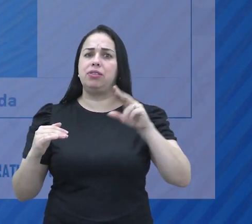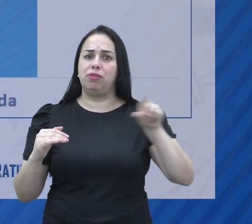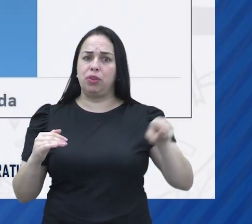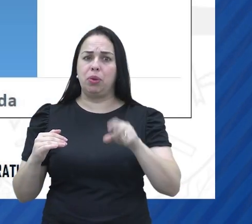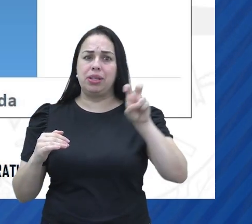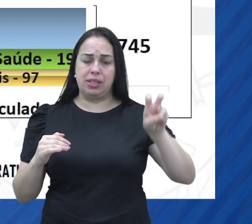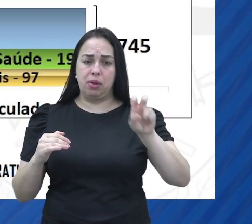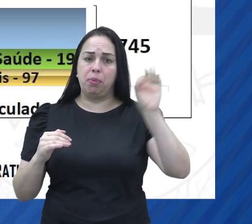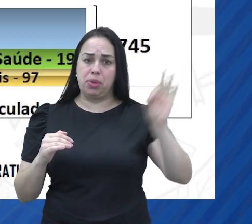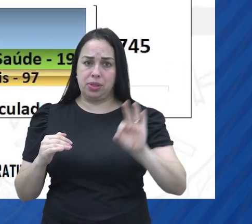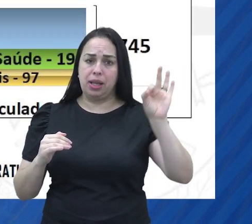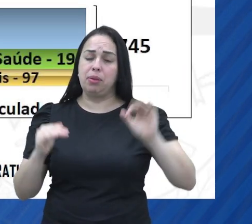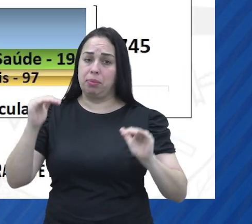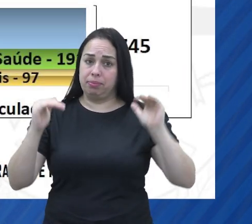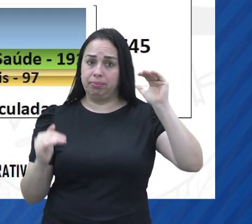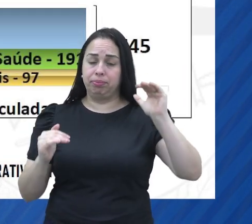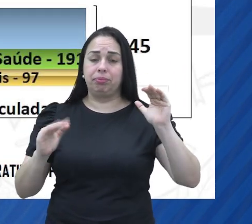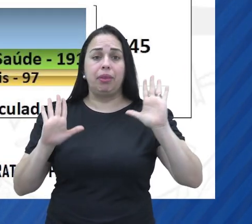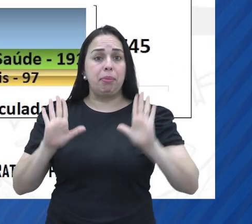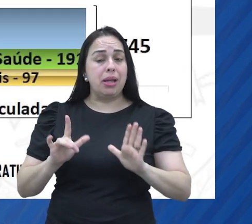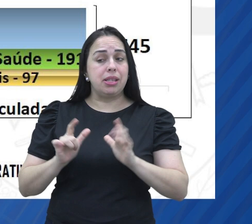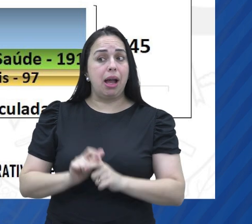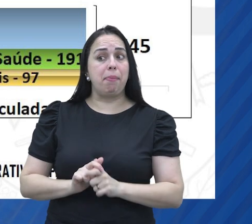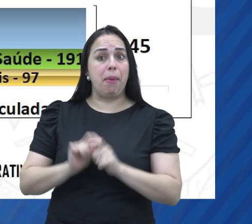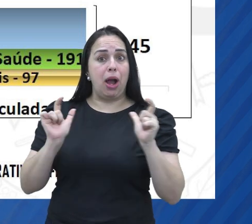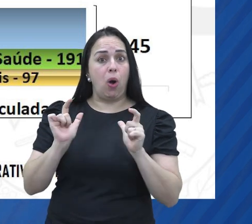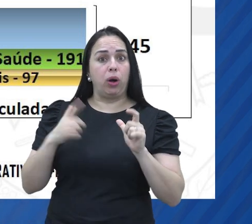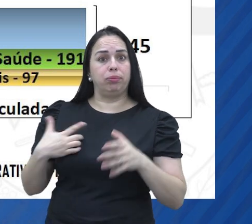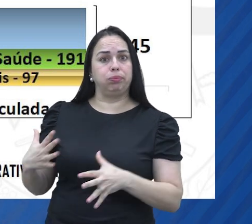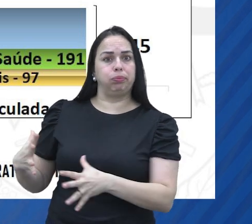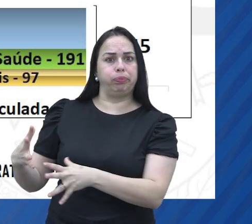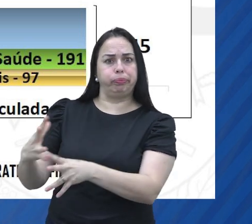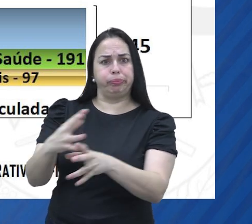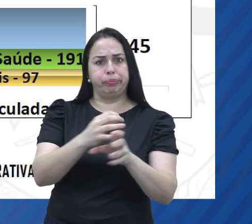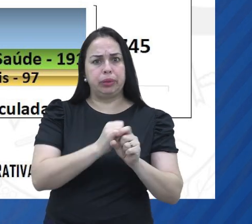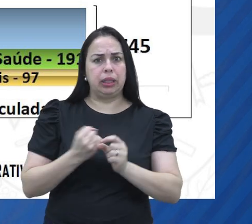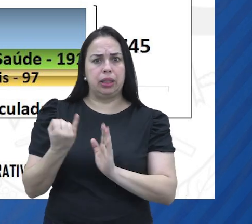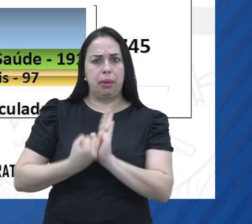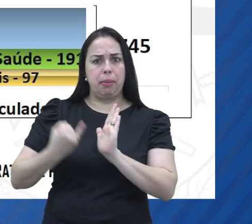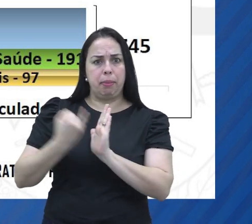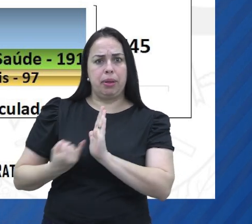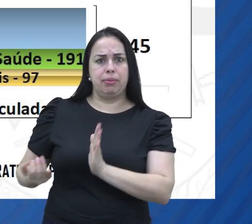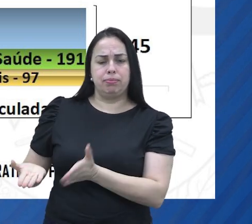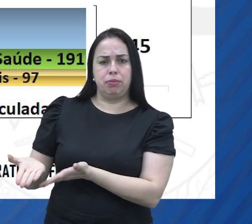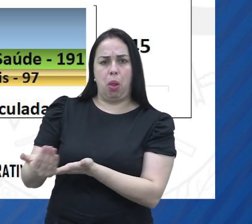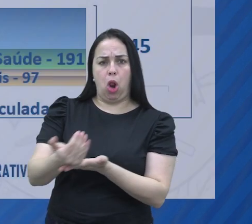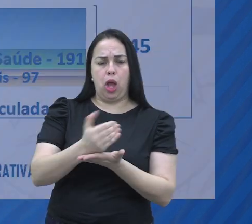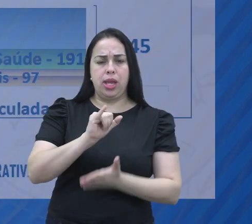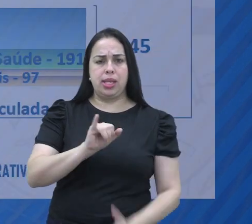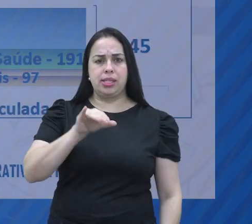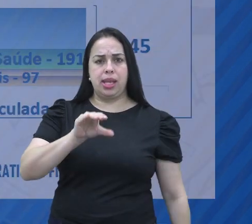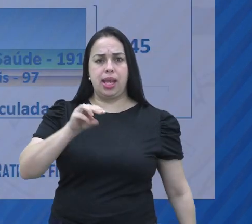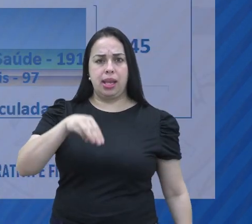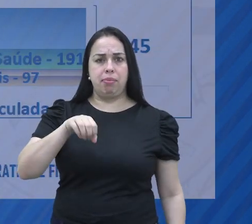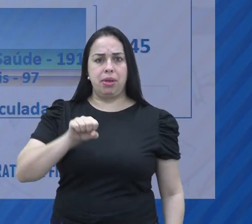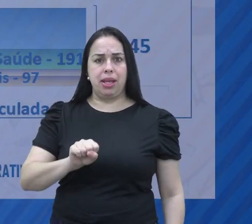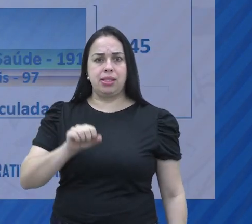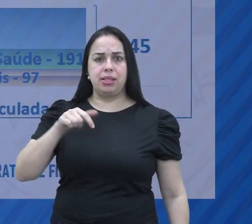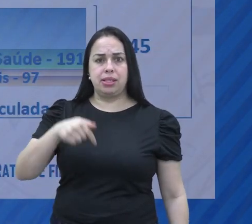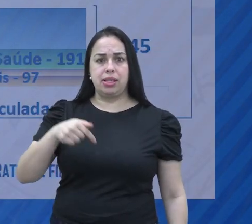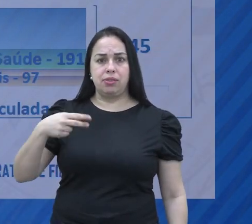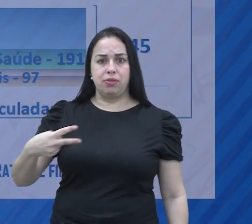do que o previsto. A maior parte da arrecadação foi originada pelo recolhimento de ICMS,